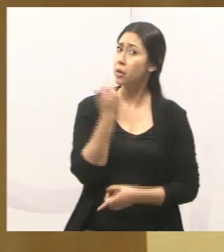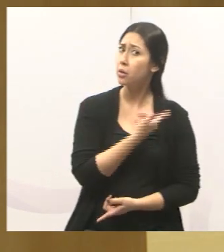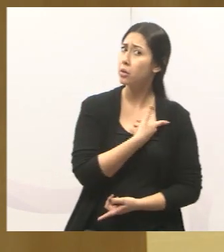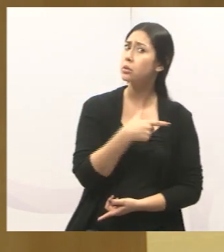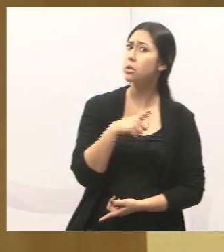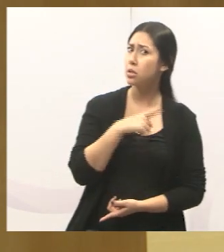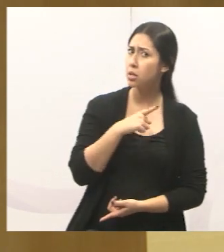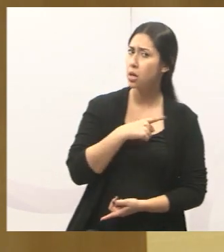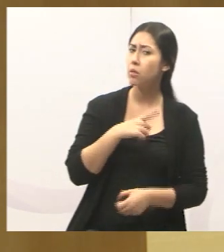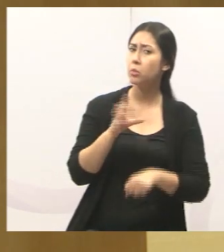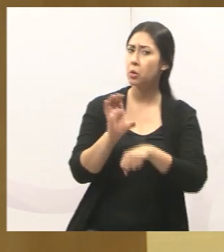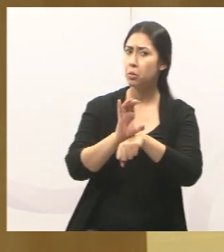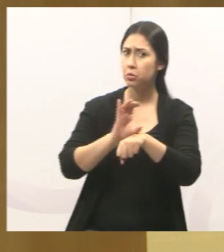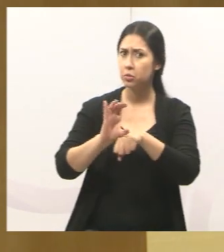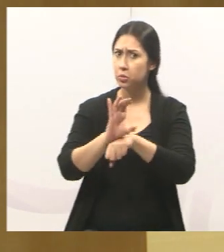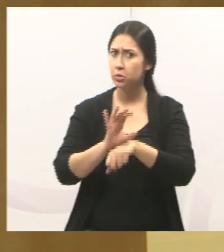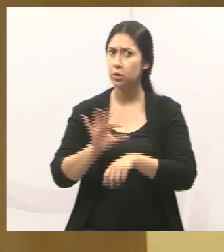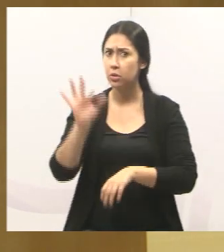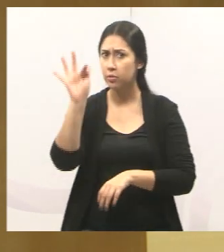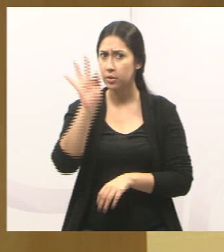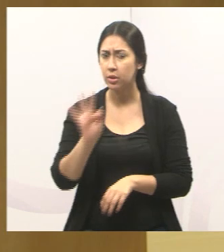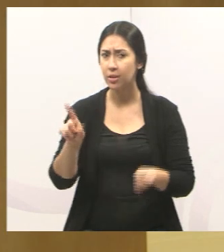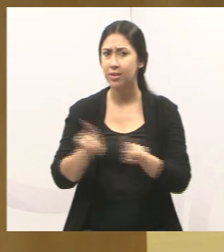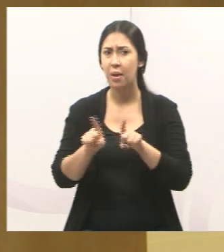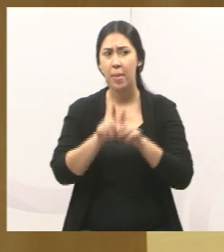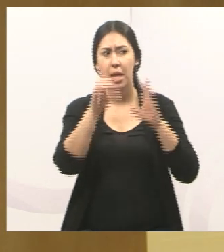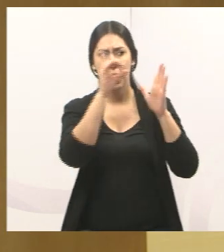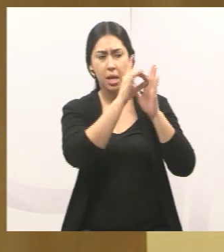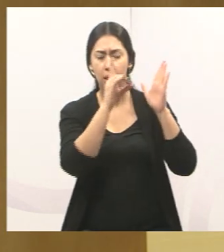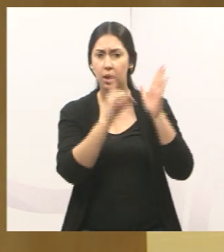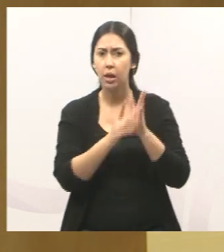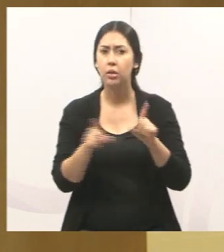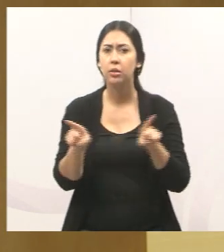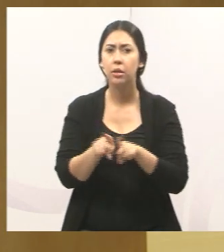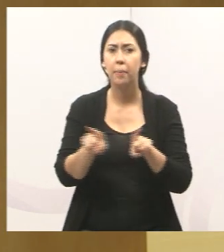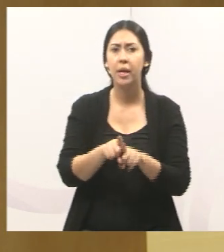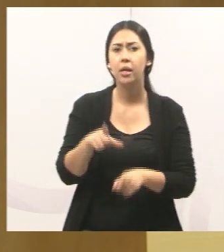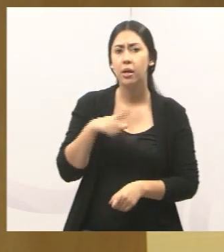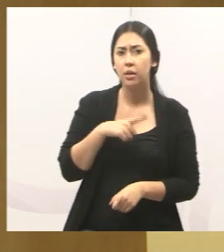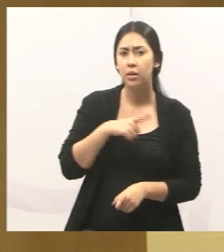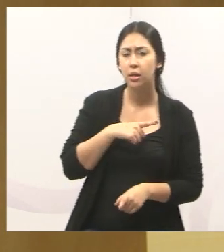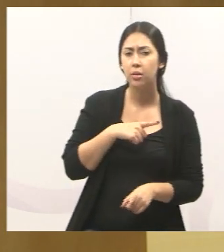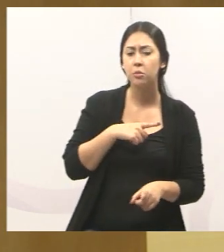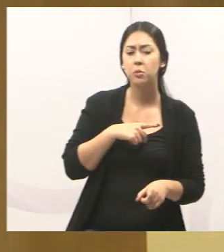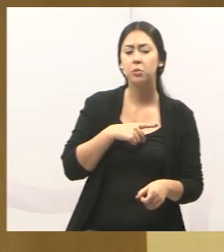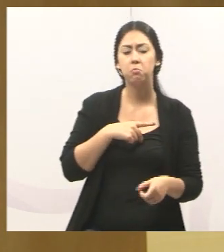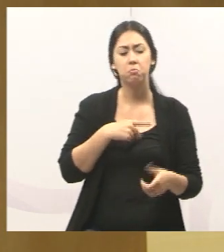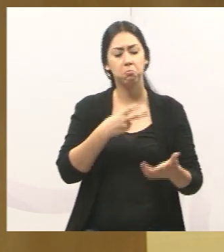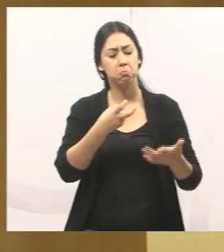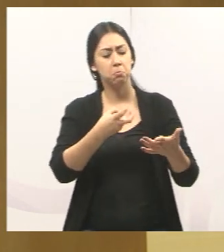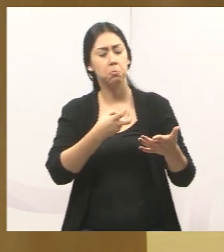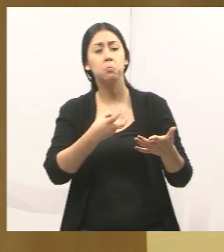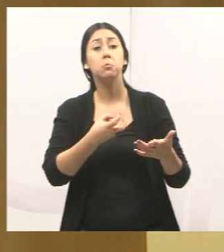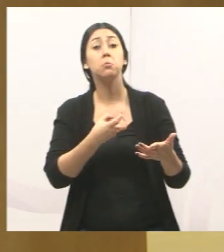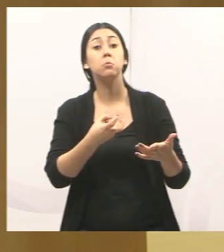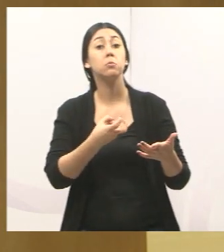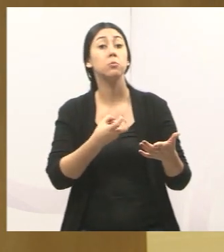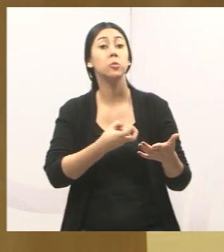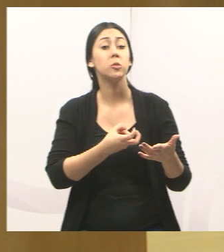Constituição Federal, nós temos os decretos e também nós temos os olhares da demanda que